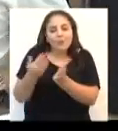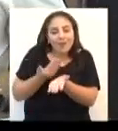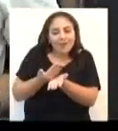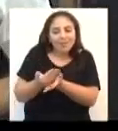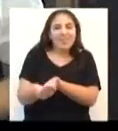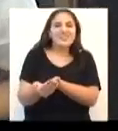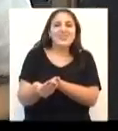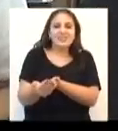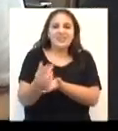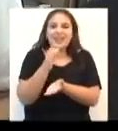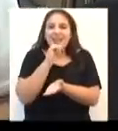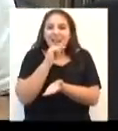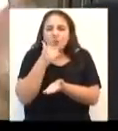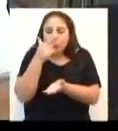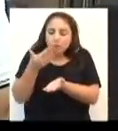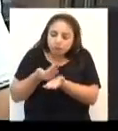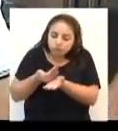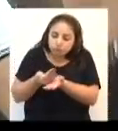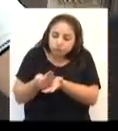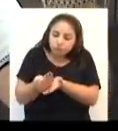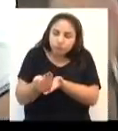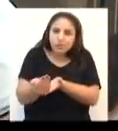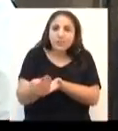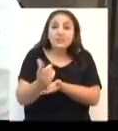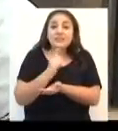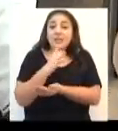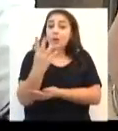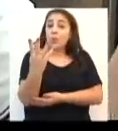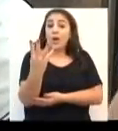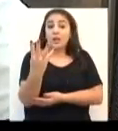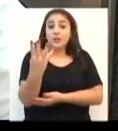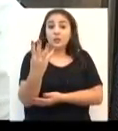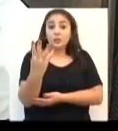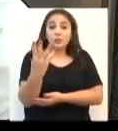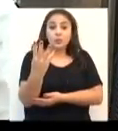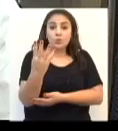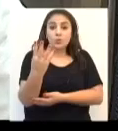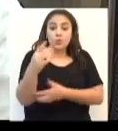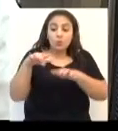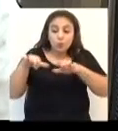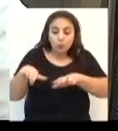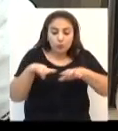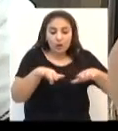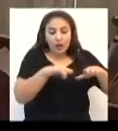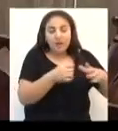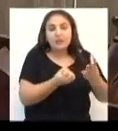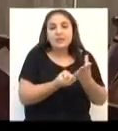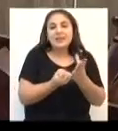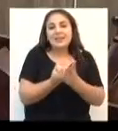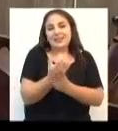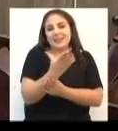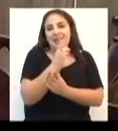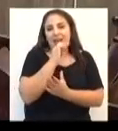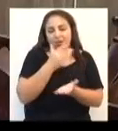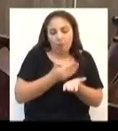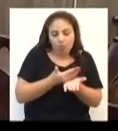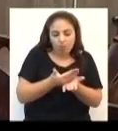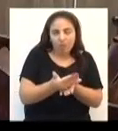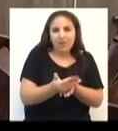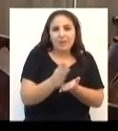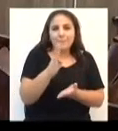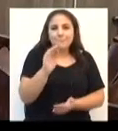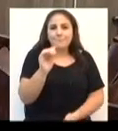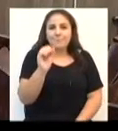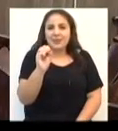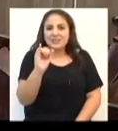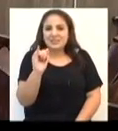águas, berços das nascentes, aonde que temos as 4 grandes bacias, as formações das 4 grandes bacias hidrográficas do estado